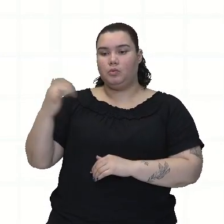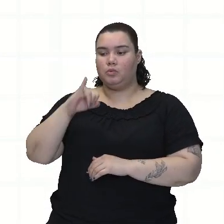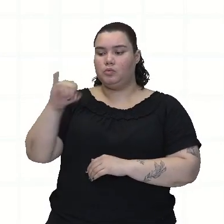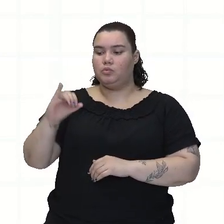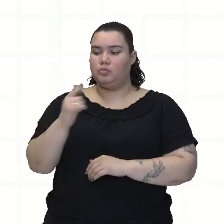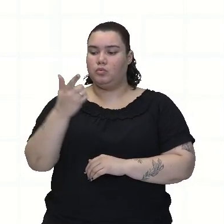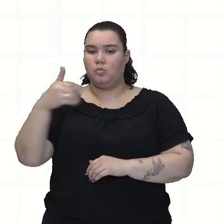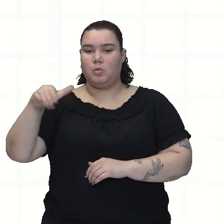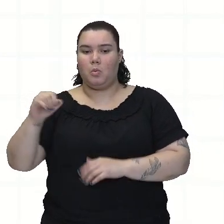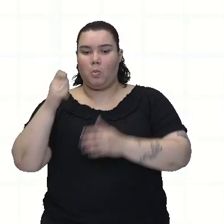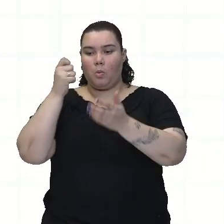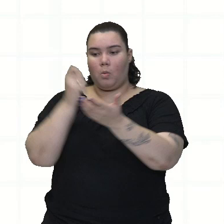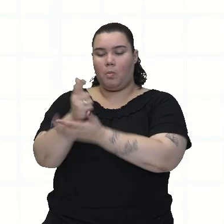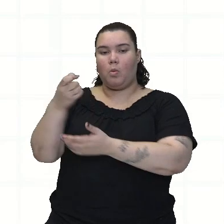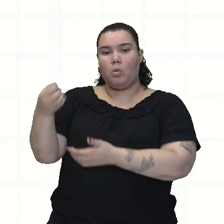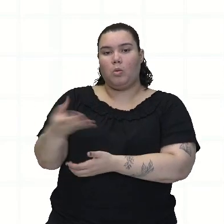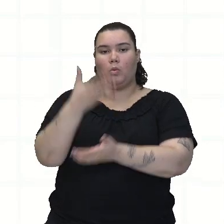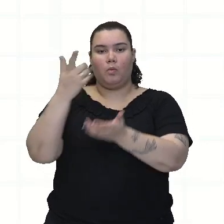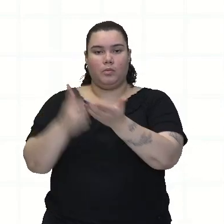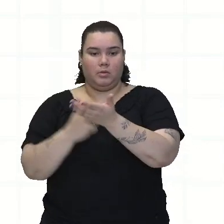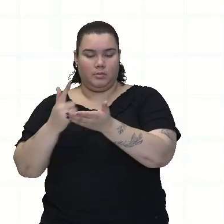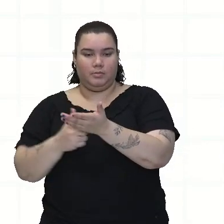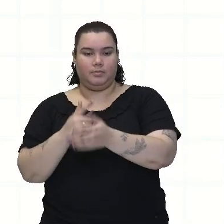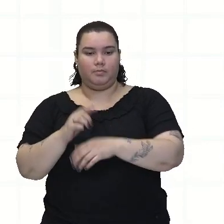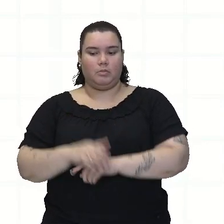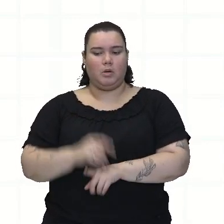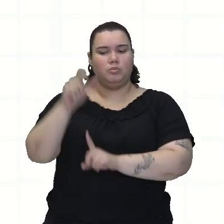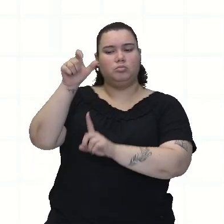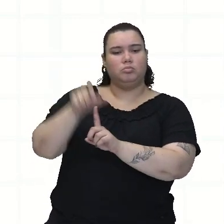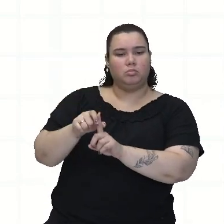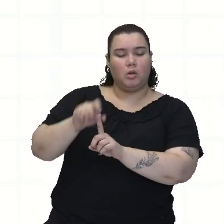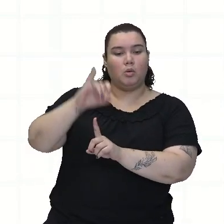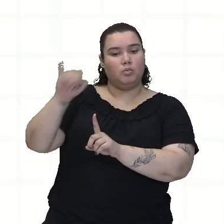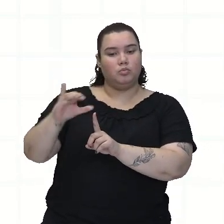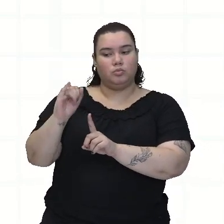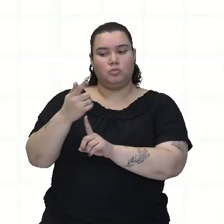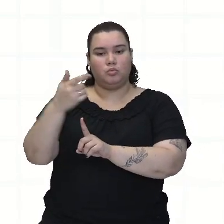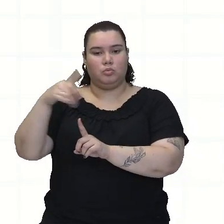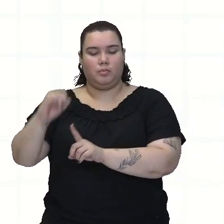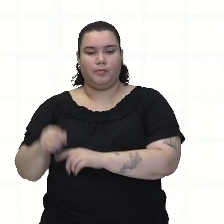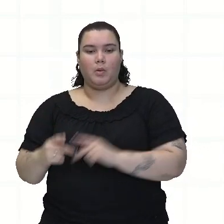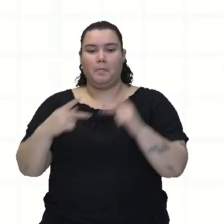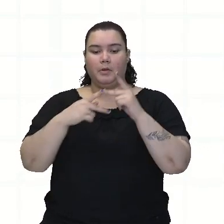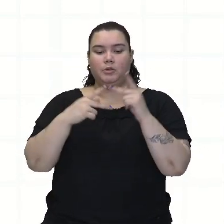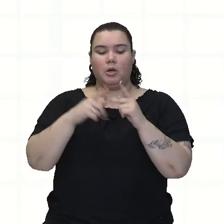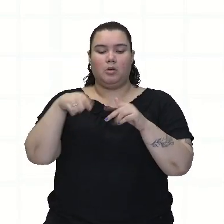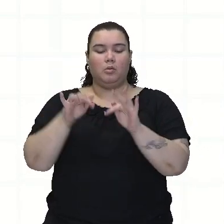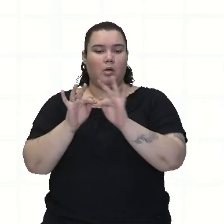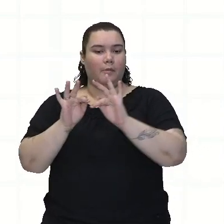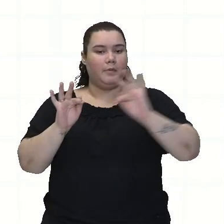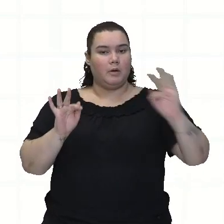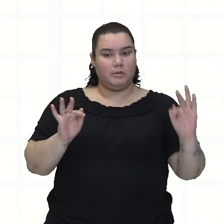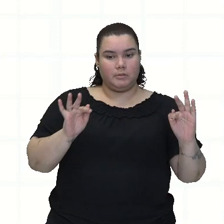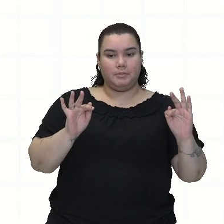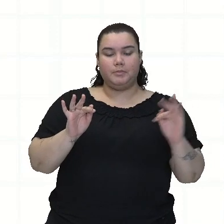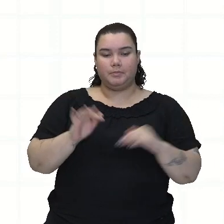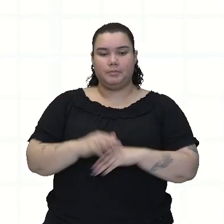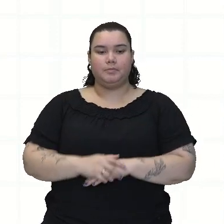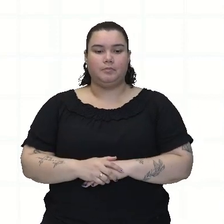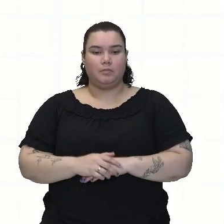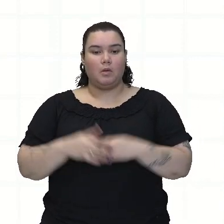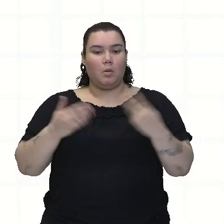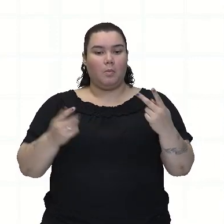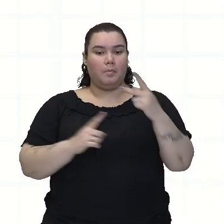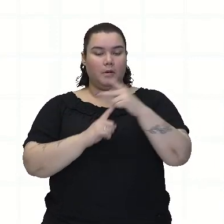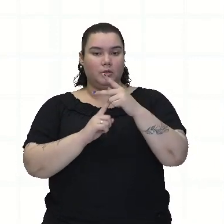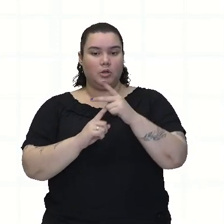João. E o predicado é todo o resto, né? Comprou um livro novo. E esse predicado,